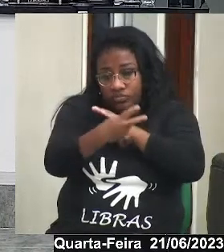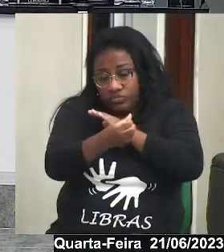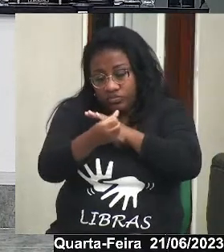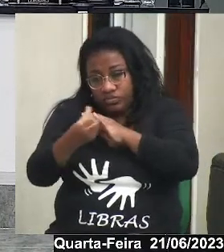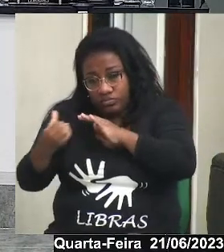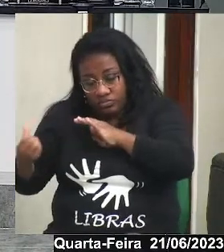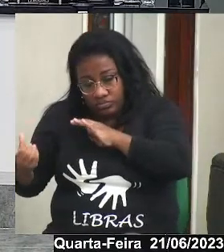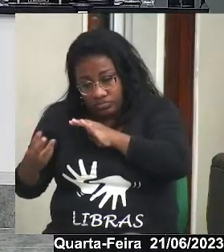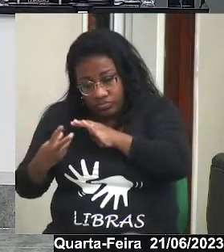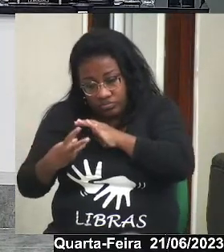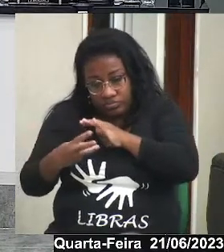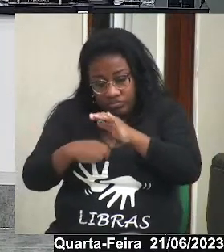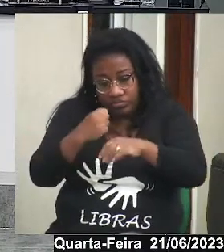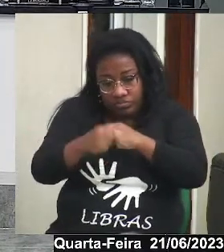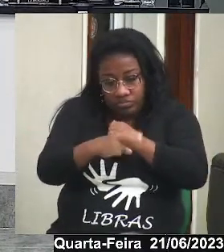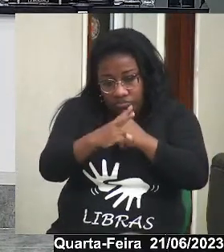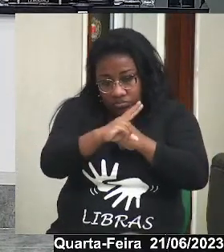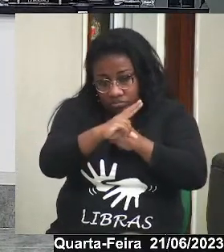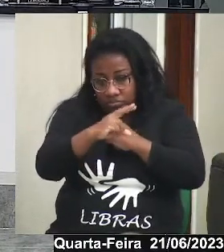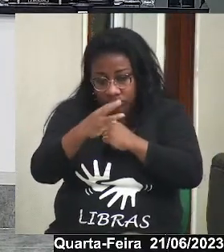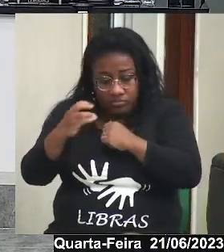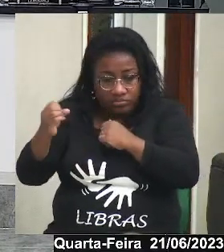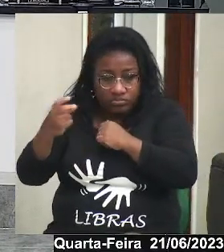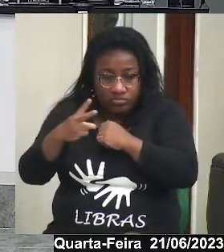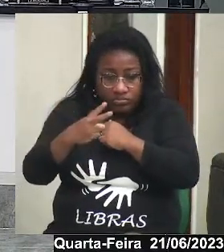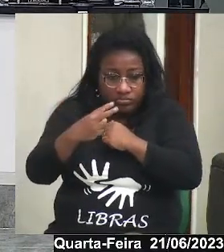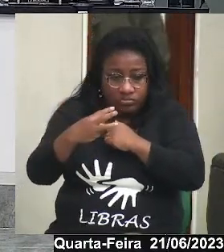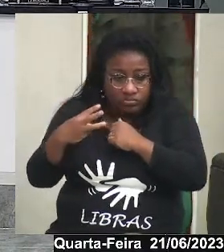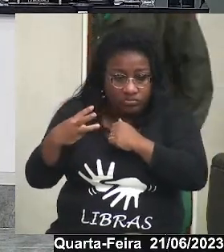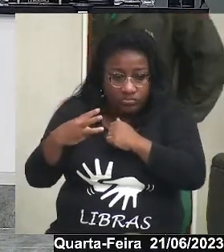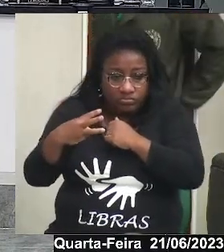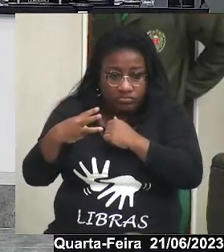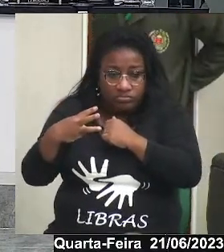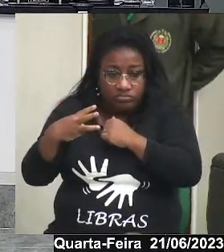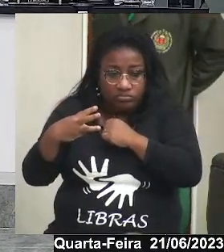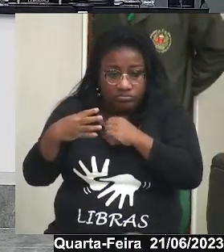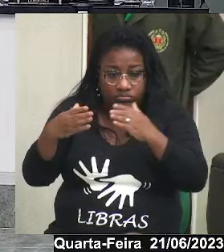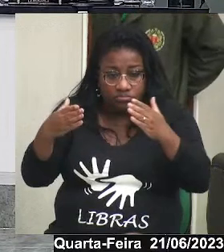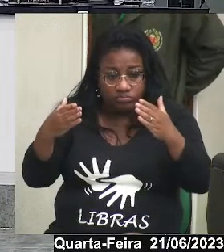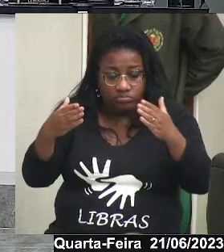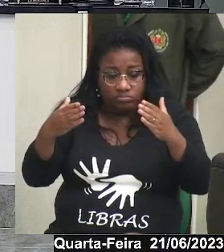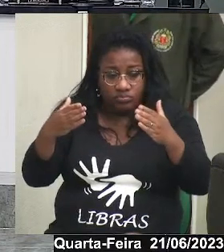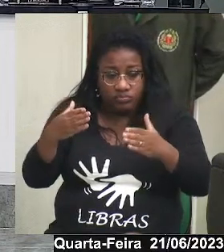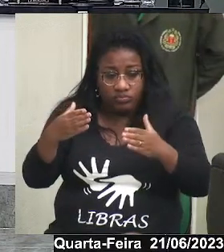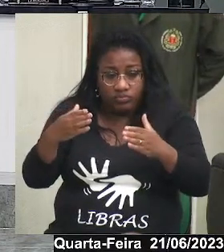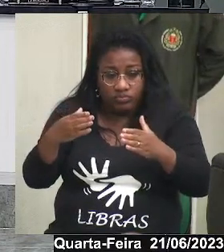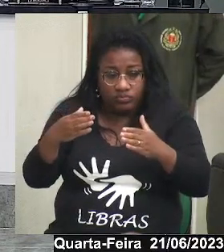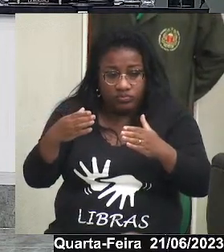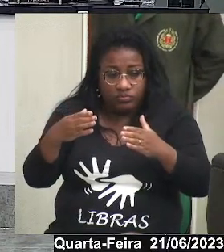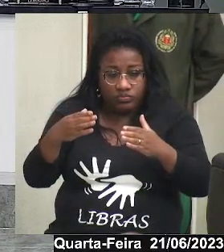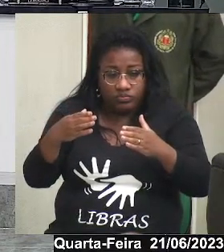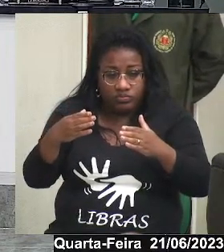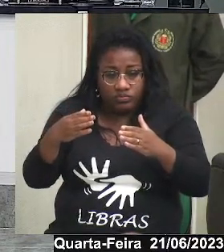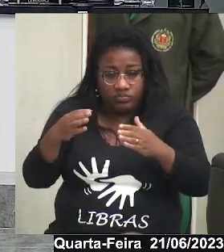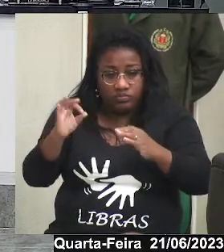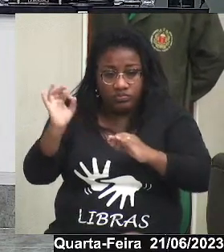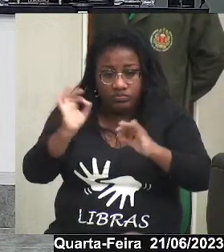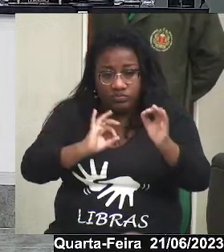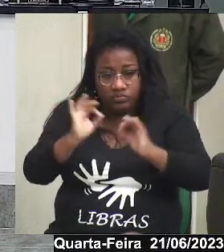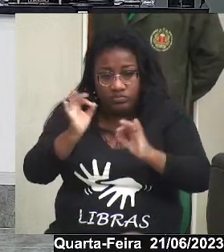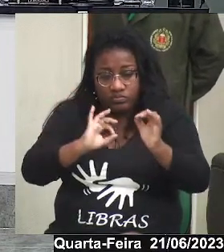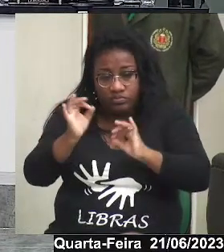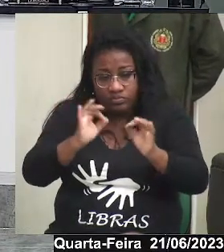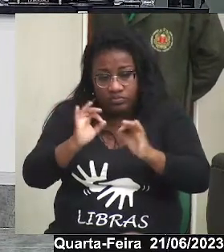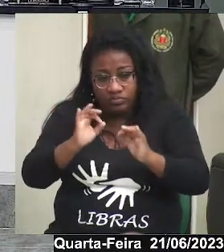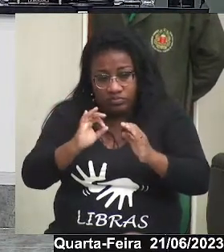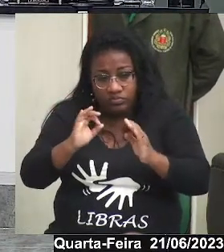Indicação 263/23. Indico o chefe do Poder Executivo Municipal que se proceda com a implantação de rede de esgoto completa na TV Nonoai, Jardim da